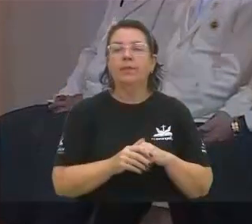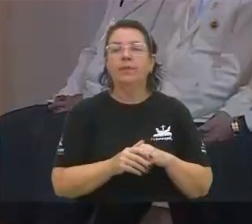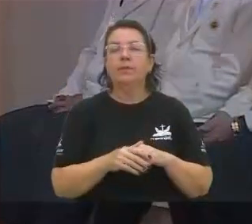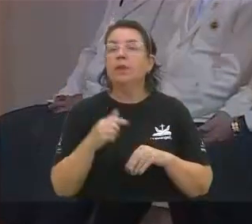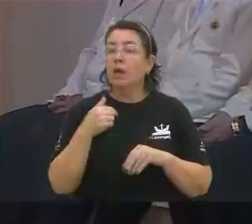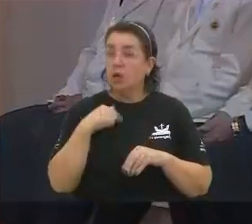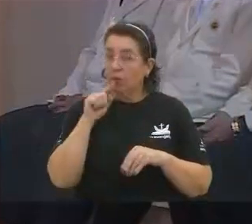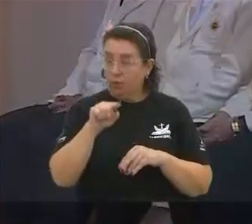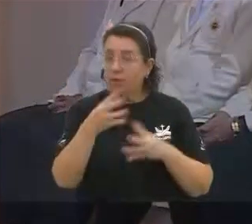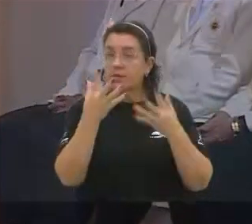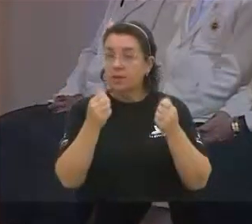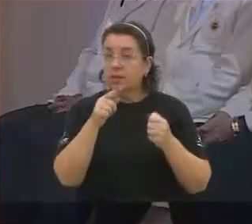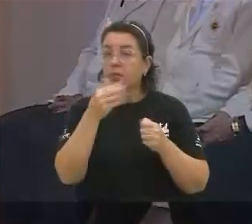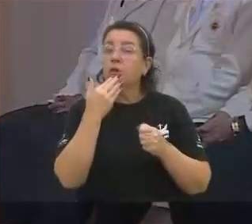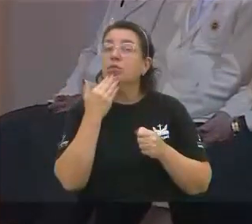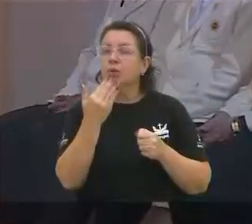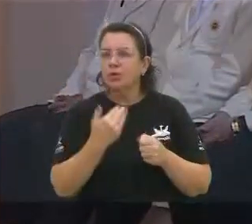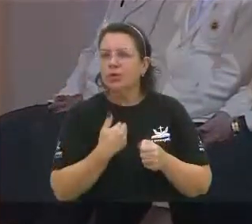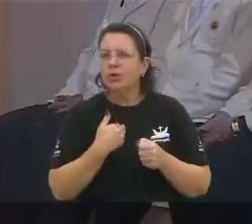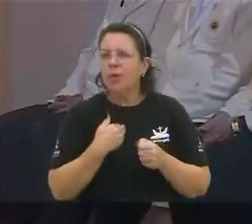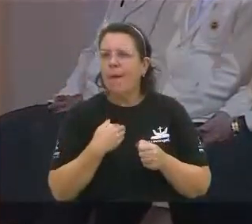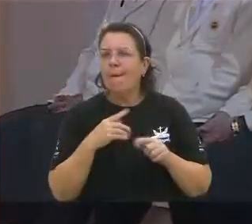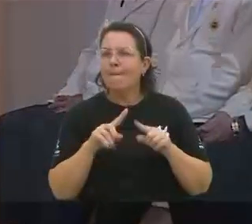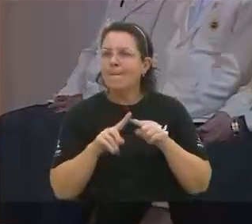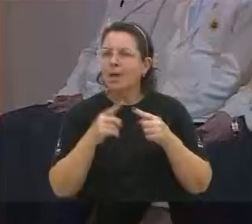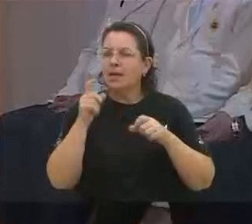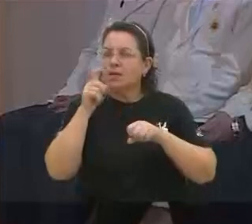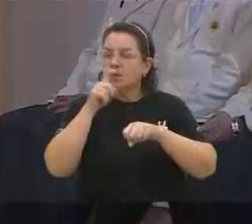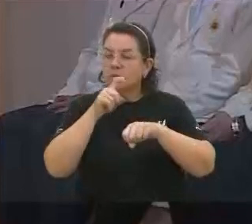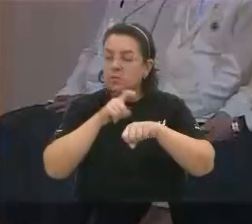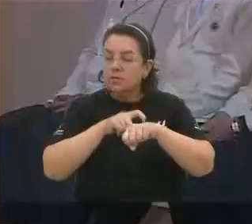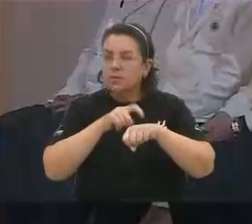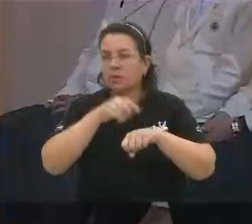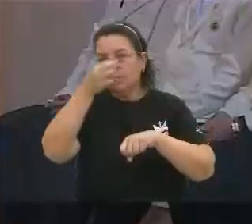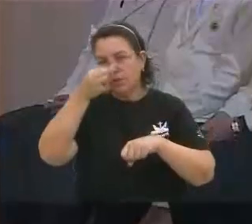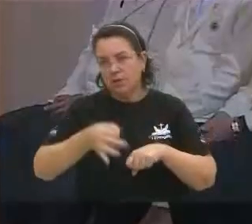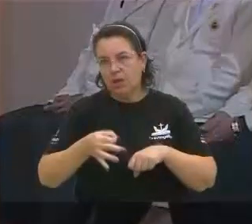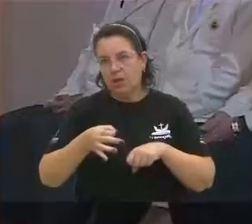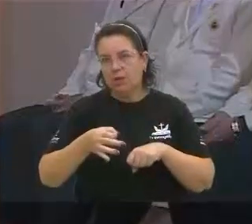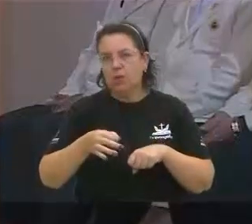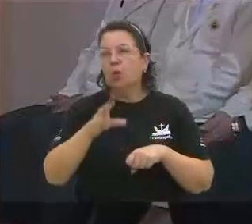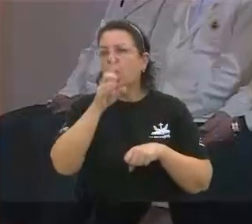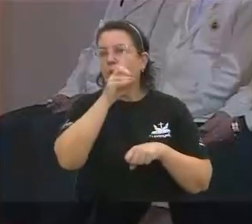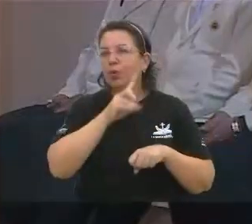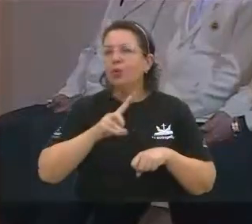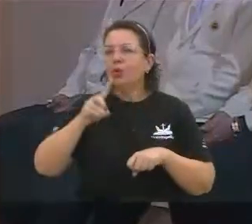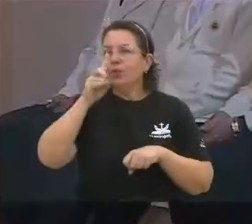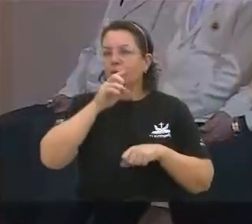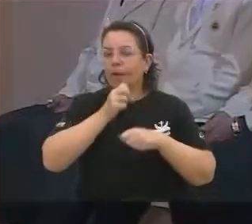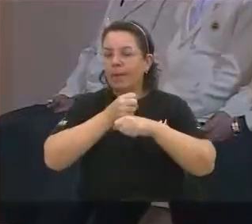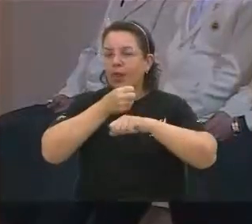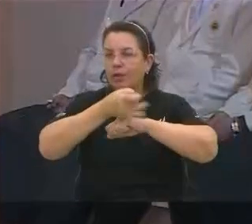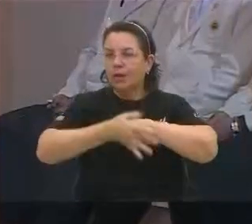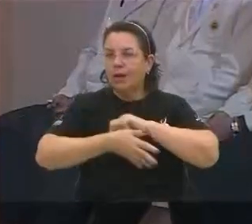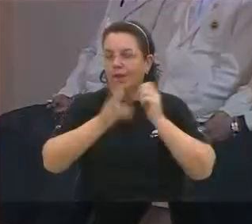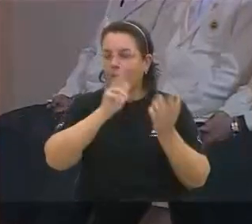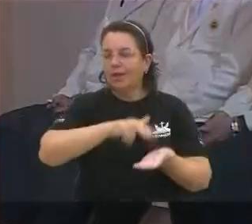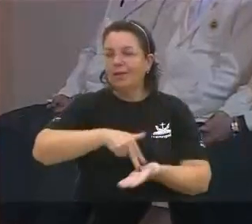eu vou te atender filho no domingo na madrugada da Ressurreição